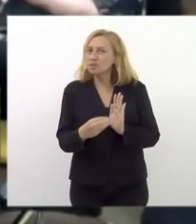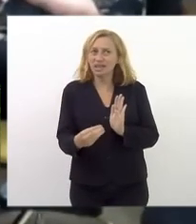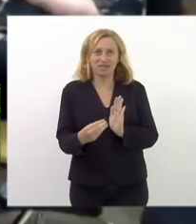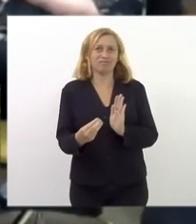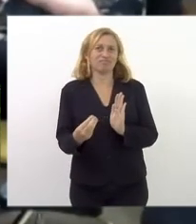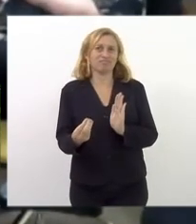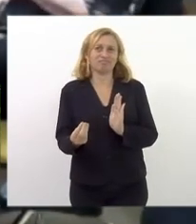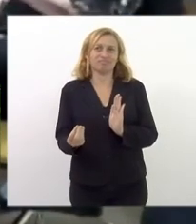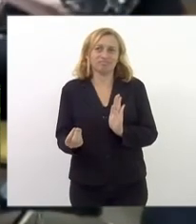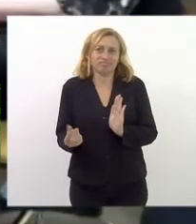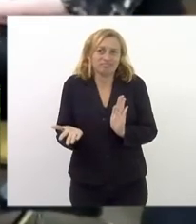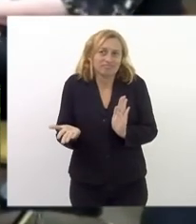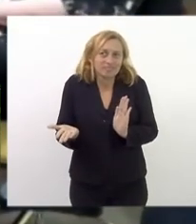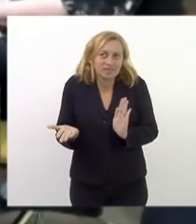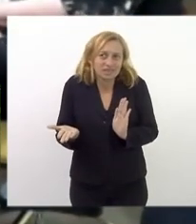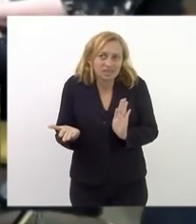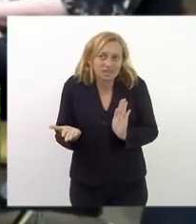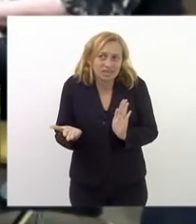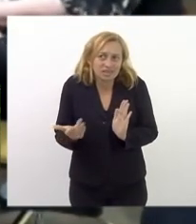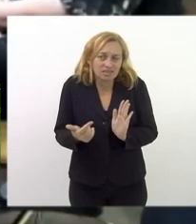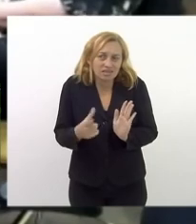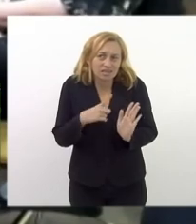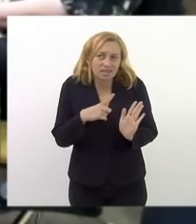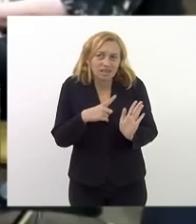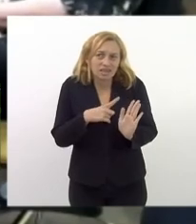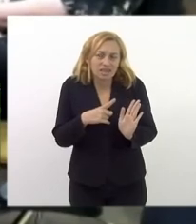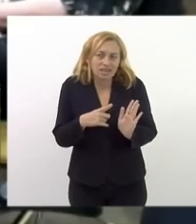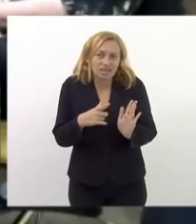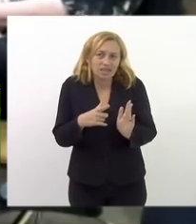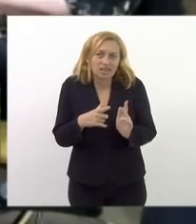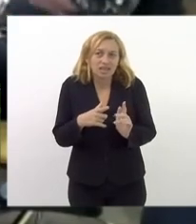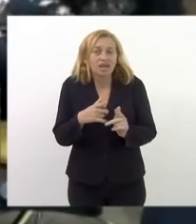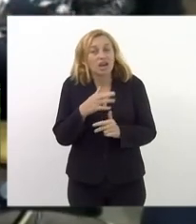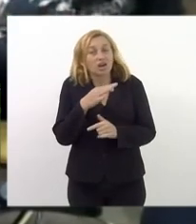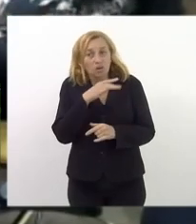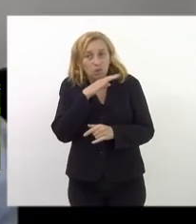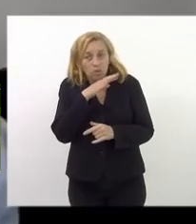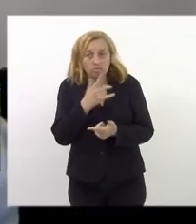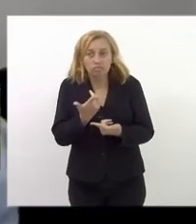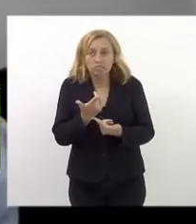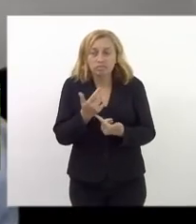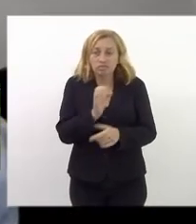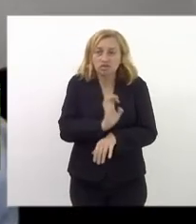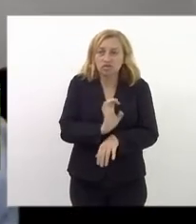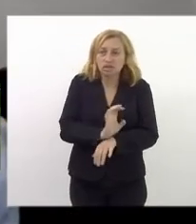que vigente, porque é muito oneroso para o Estado.